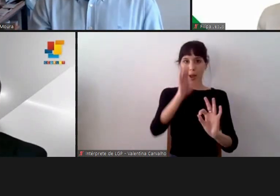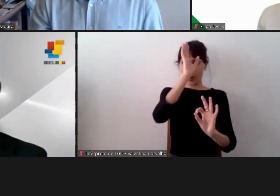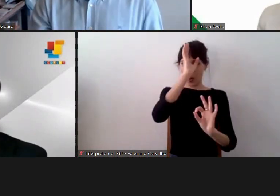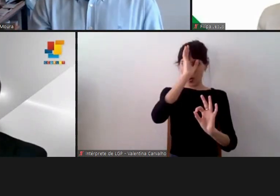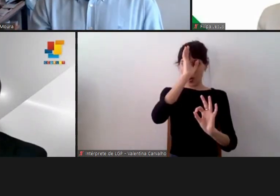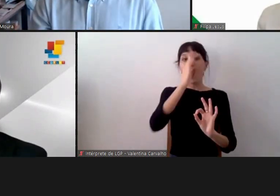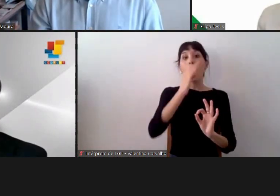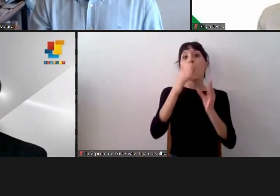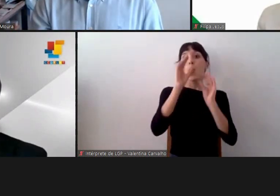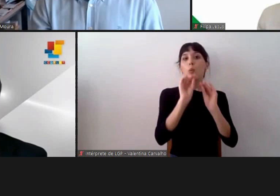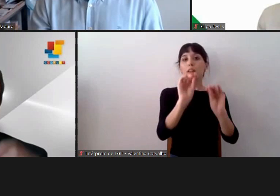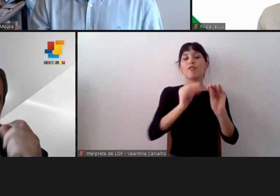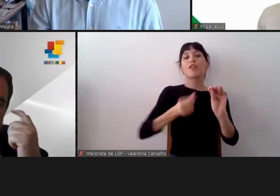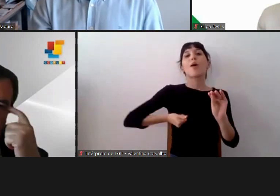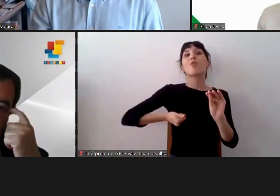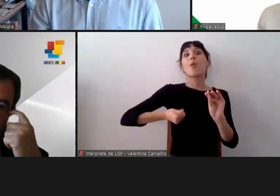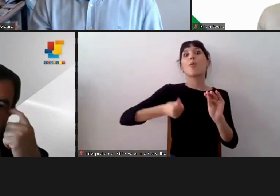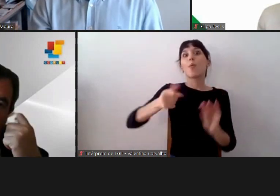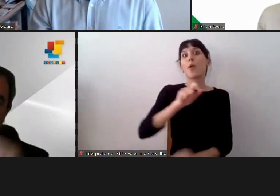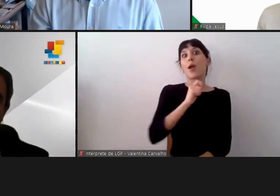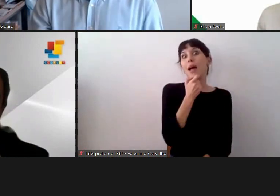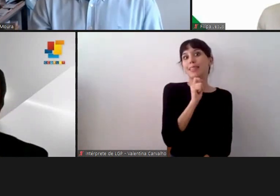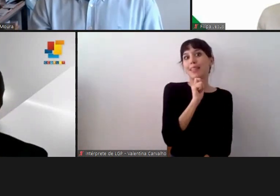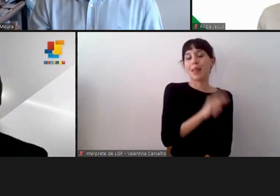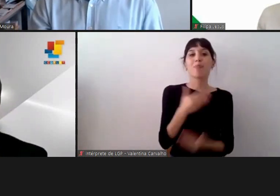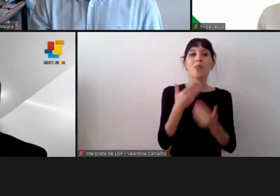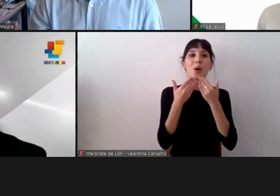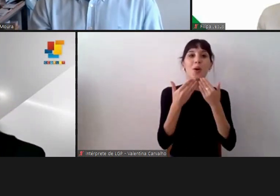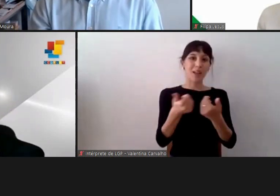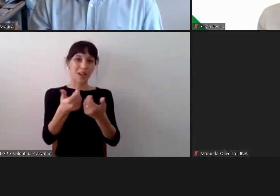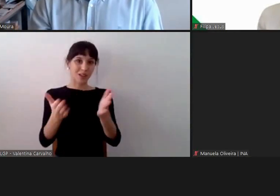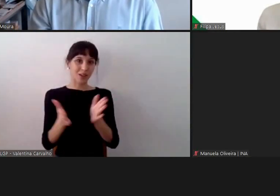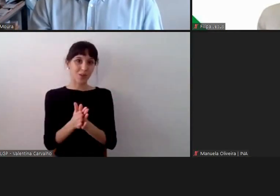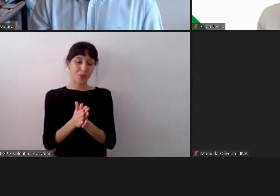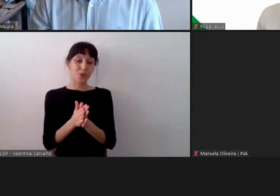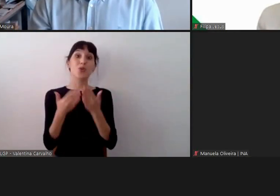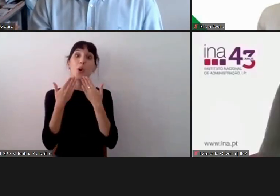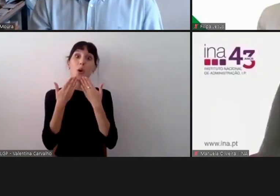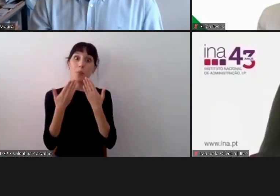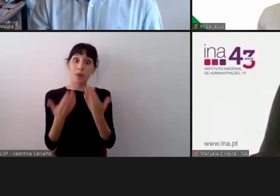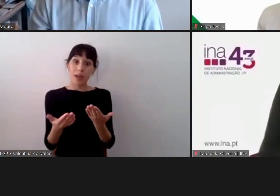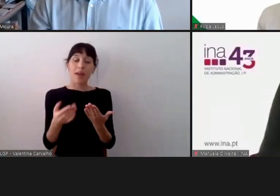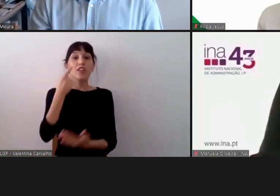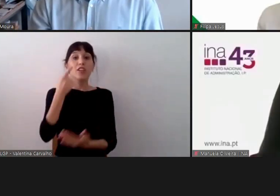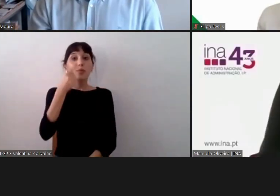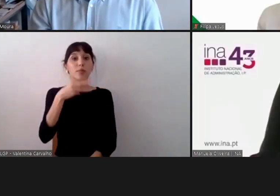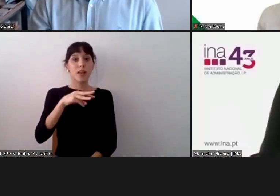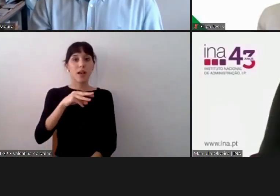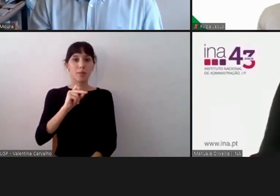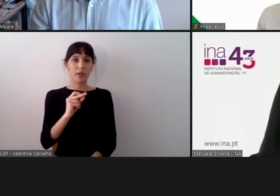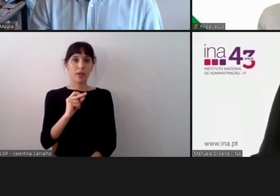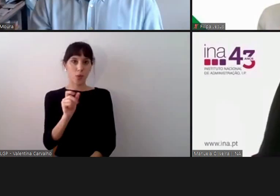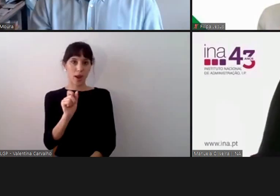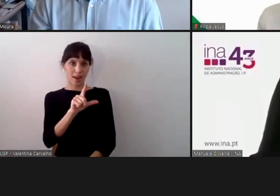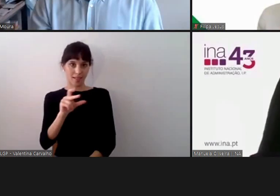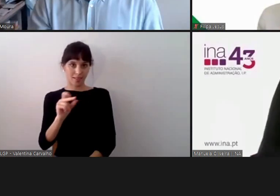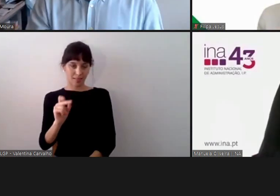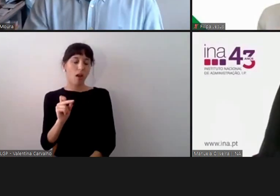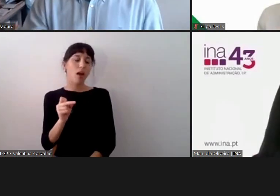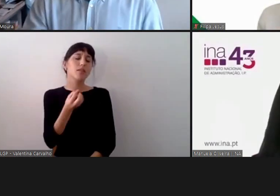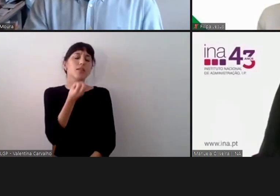possível. Muito obrigada a todos. Passava então e um agradecimento especial à Manuela Oliveira, que simpaticamente